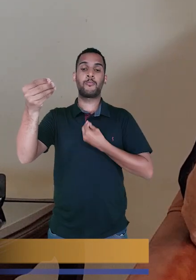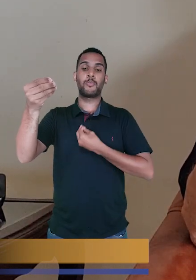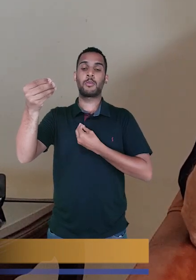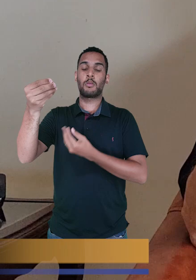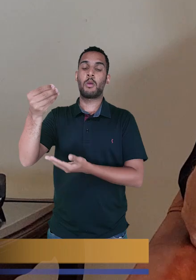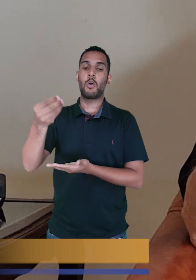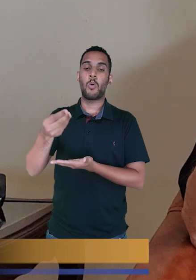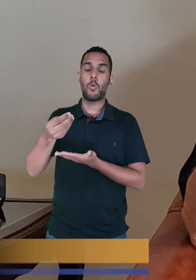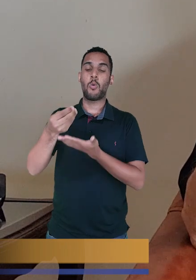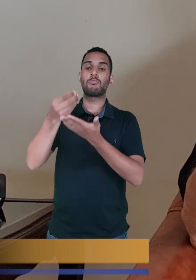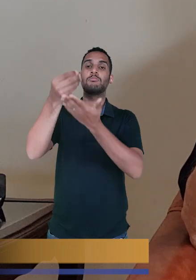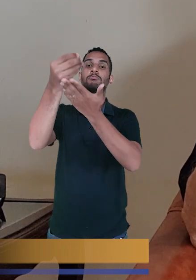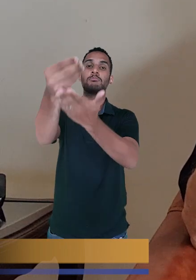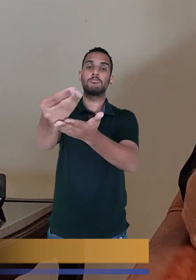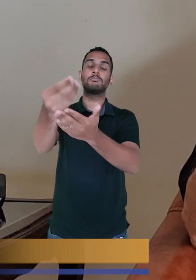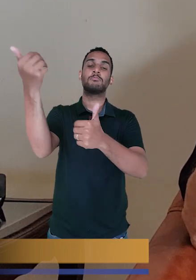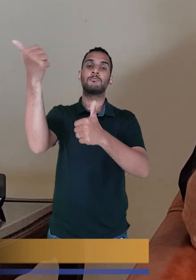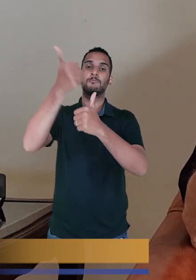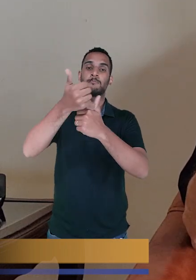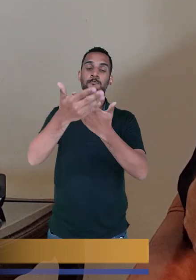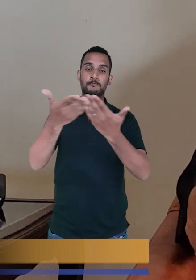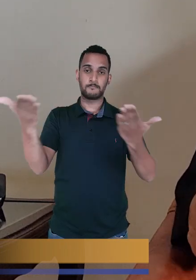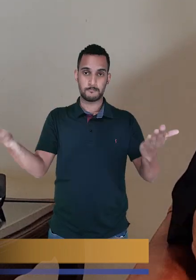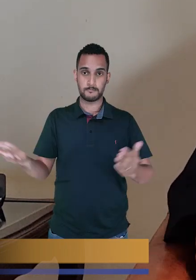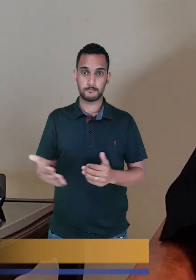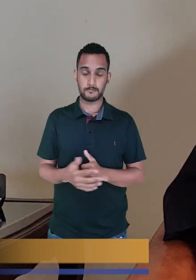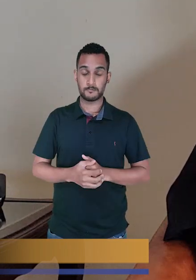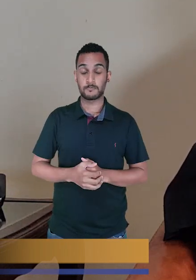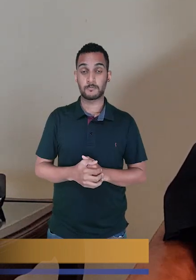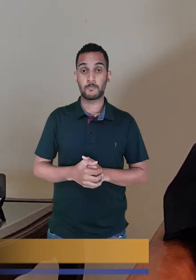que é dado por vós. E